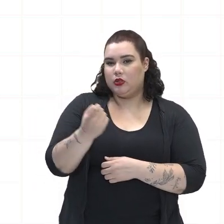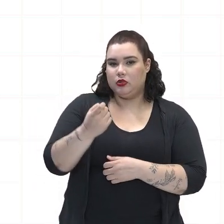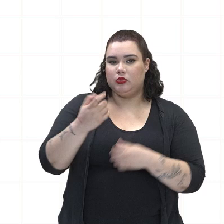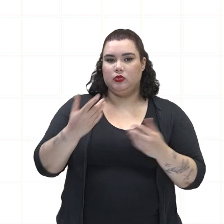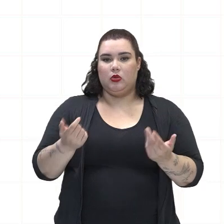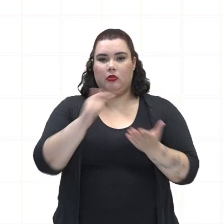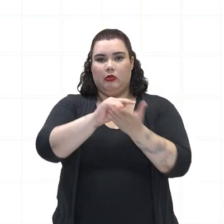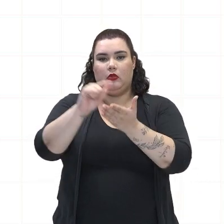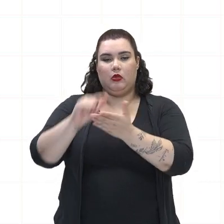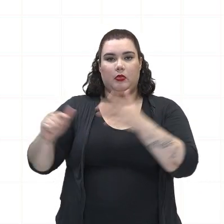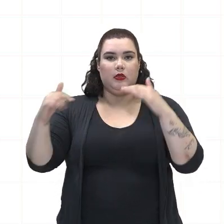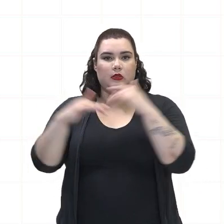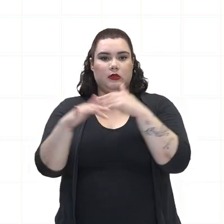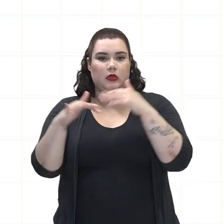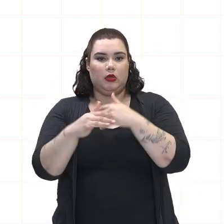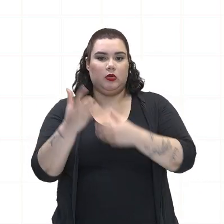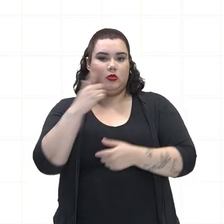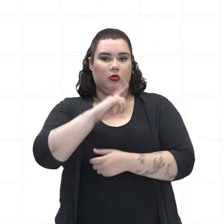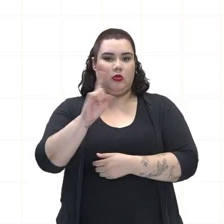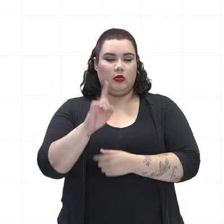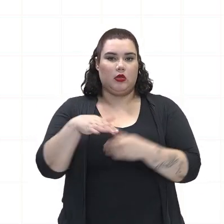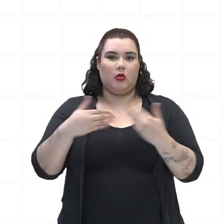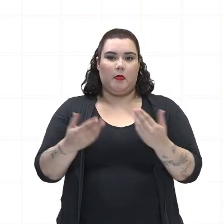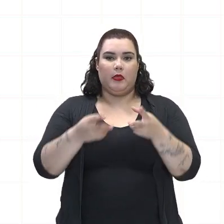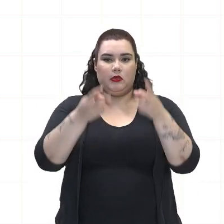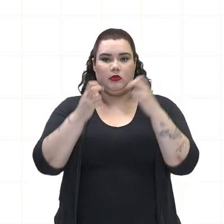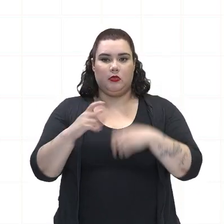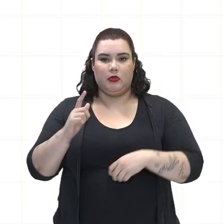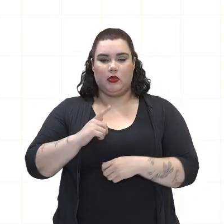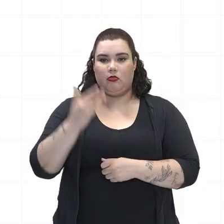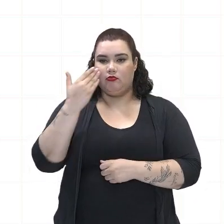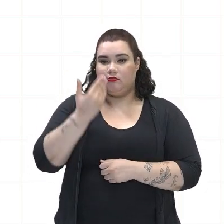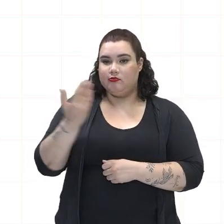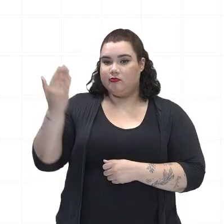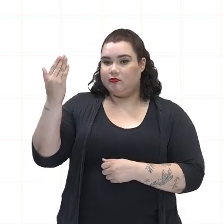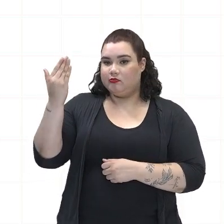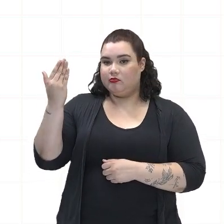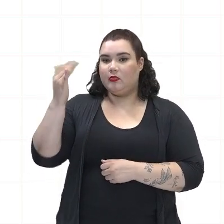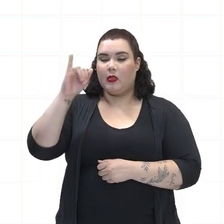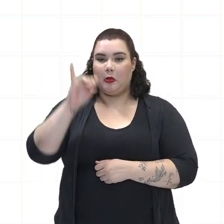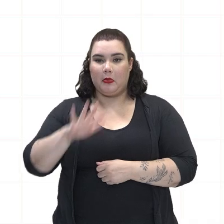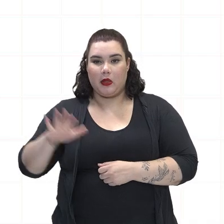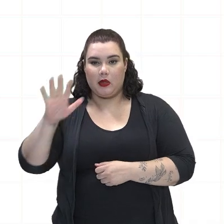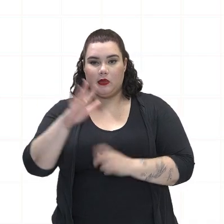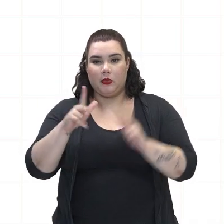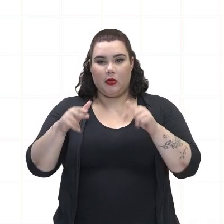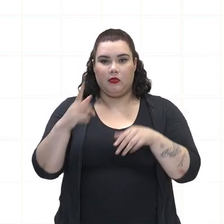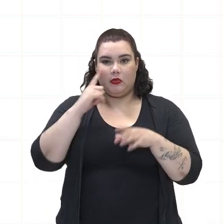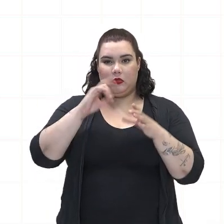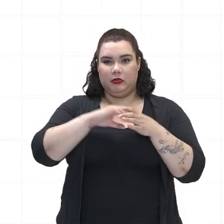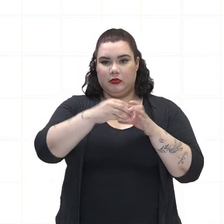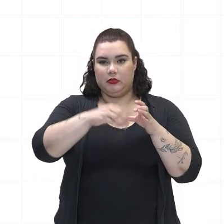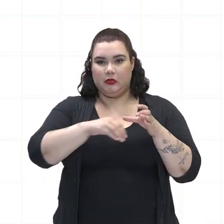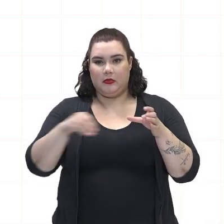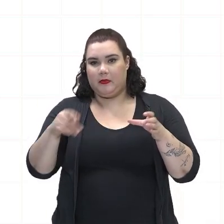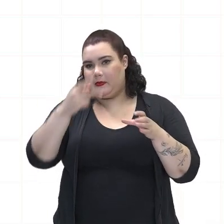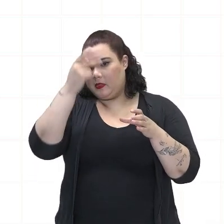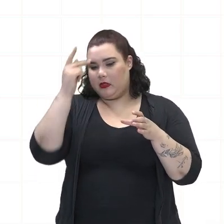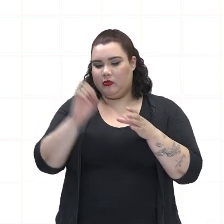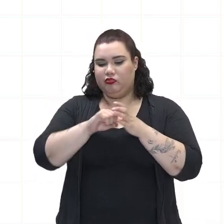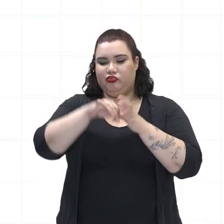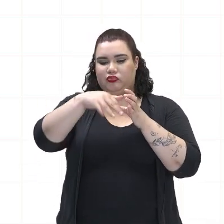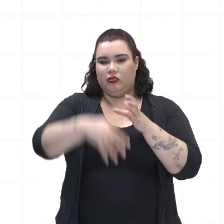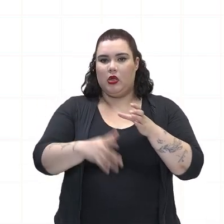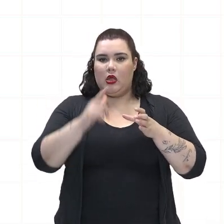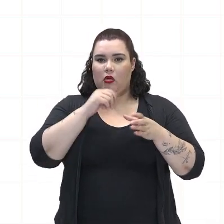limpeza urbana. Isso acaba gerando paisagens como essa aí que está aparecendo na tela, né, quando o esgoto da casa de alguém cai direto